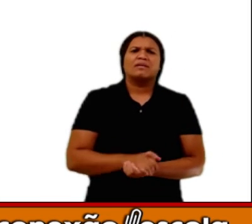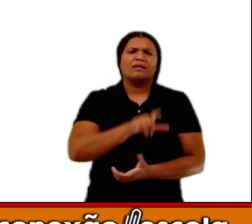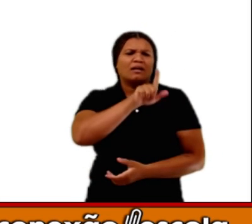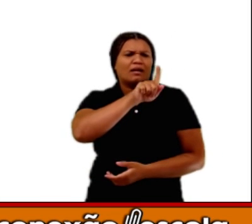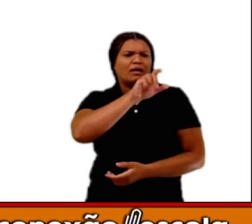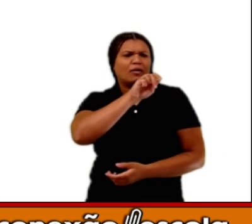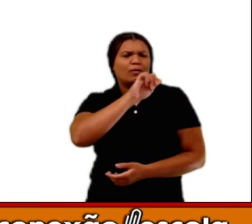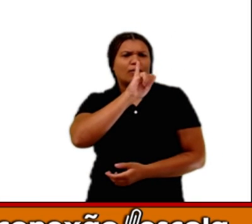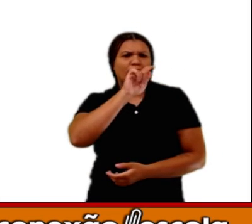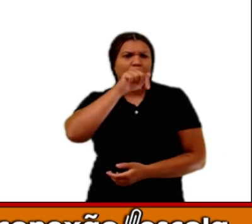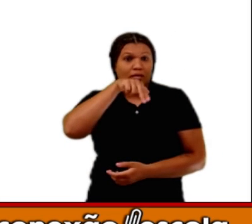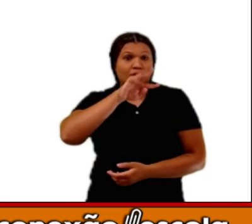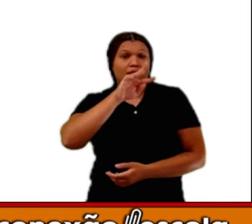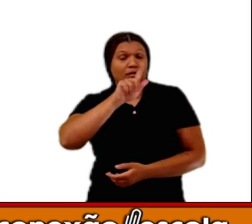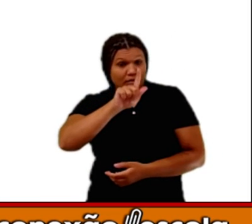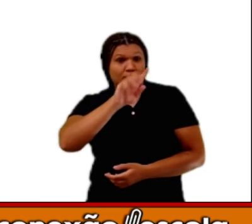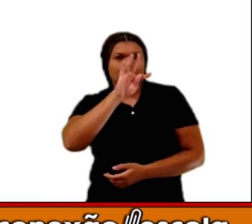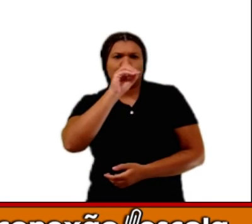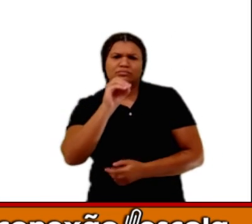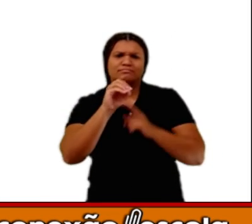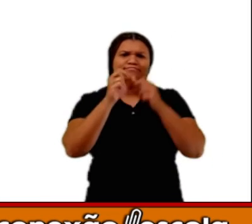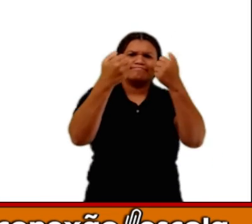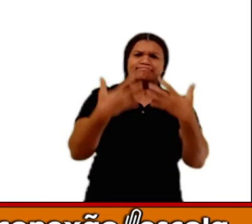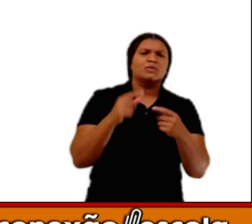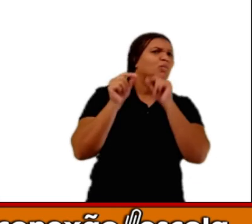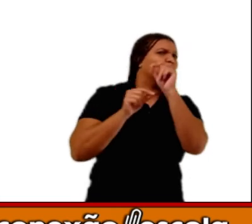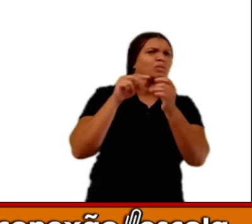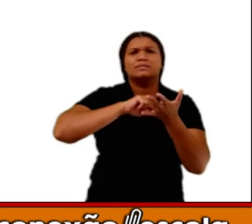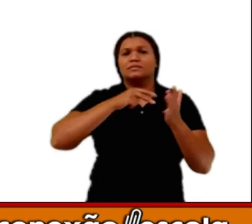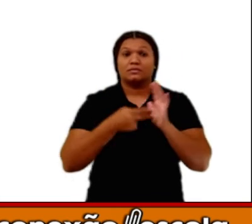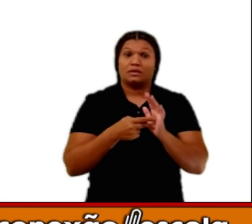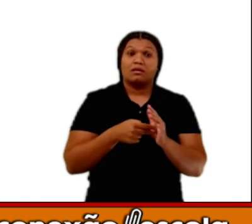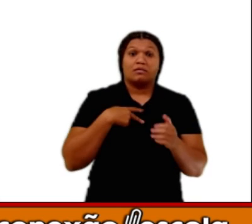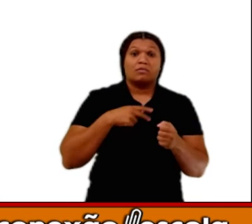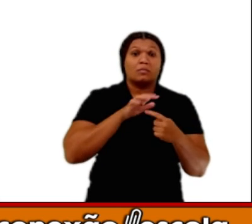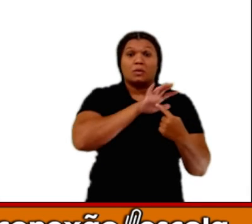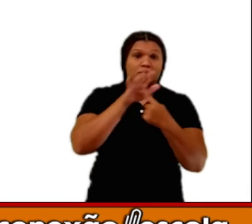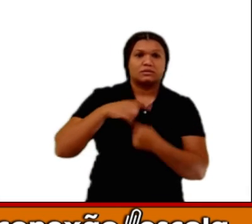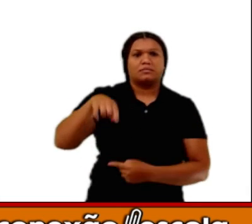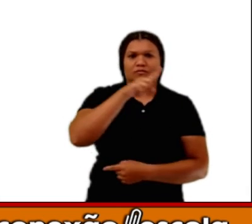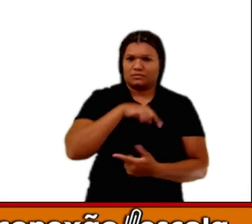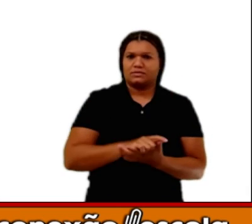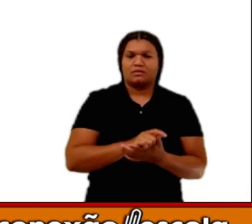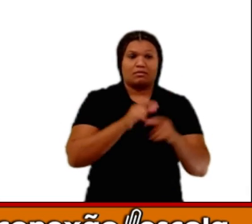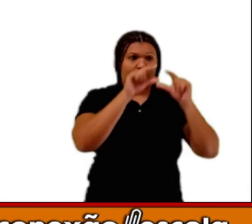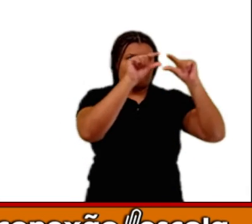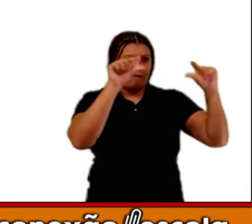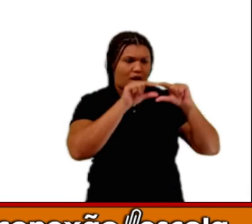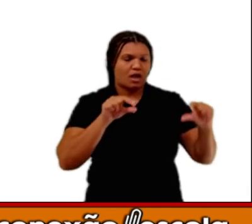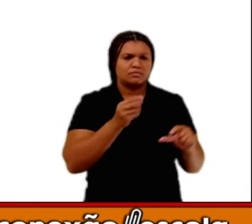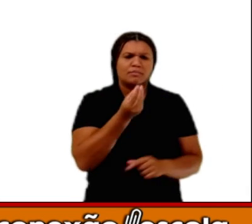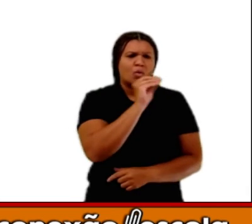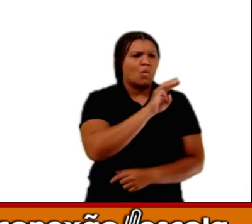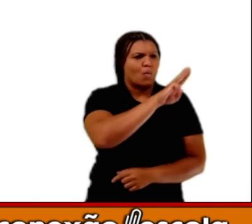bicho que é esse que você vai falar bom olha só eu vou usar a mesma lógica da frase mas é um invés de usar o eu eu